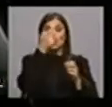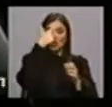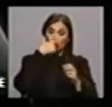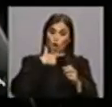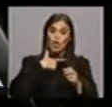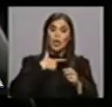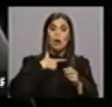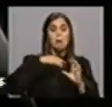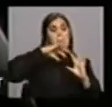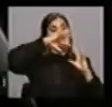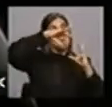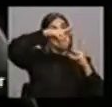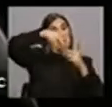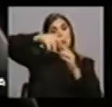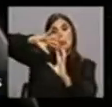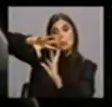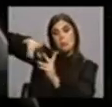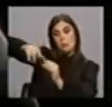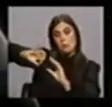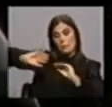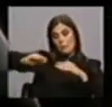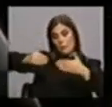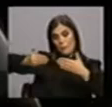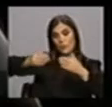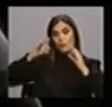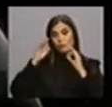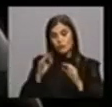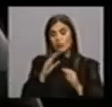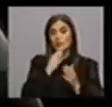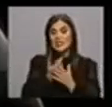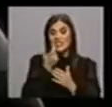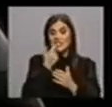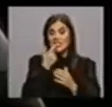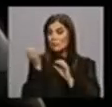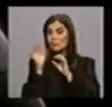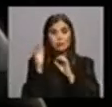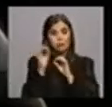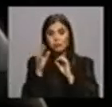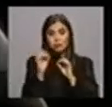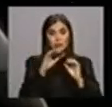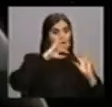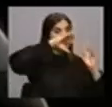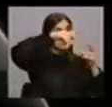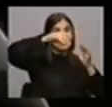Temos planetas que, sabemos que no início da formação dos planetas, eles foram altamente bombardeados com asteroides. Porquê é que é